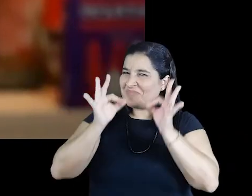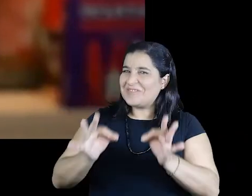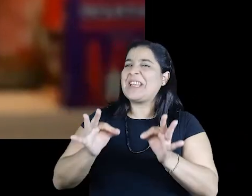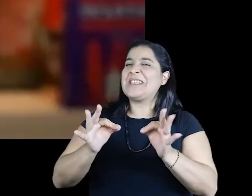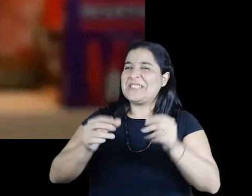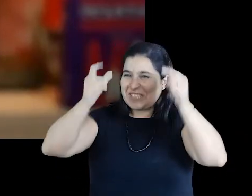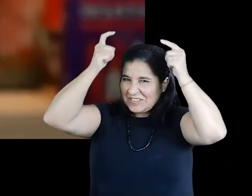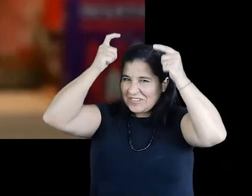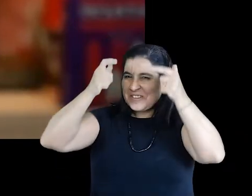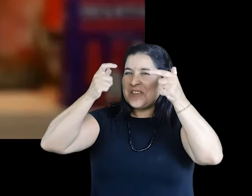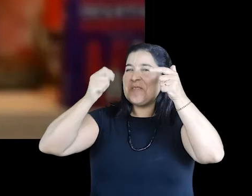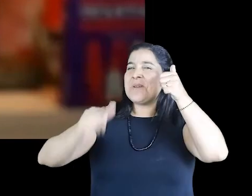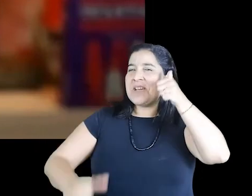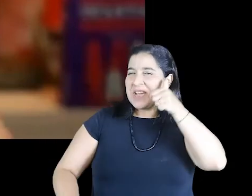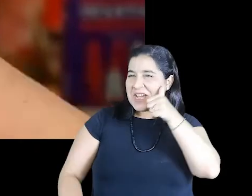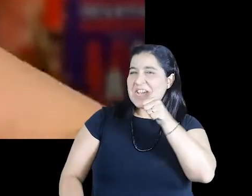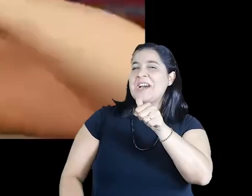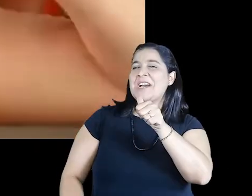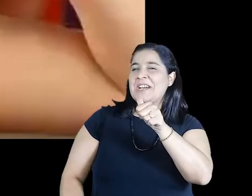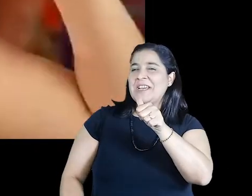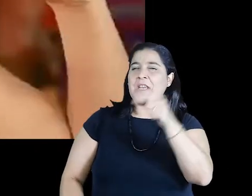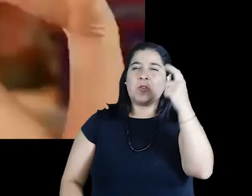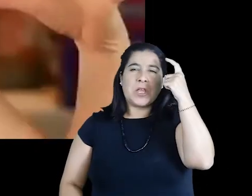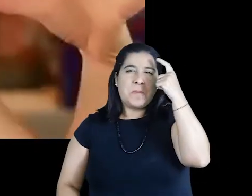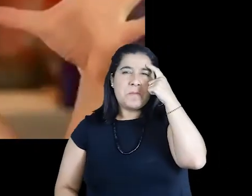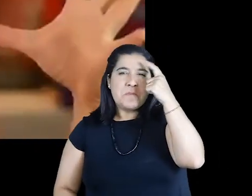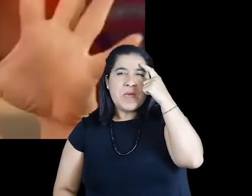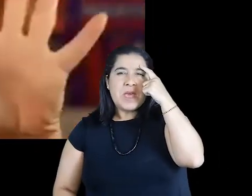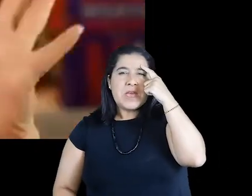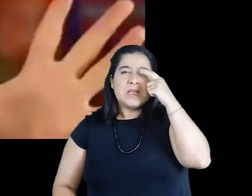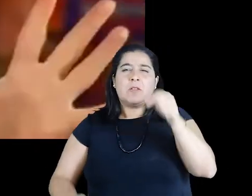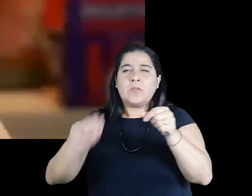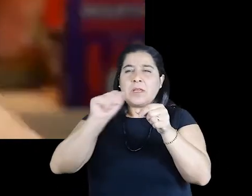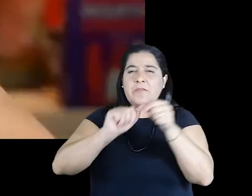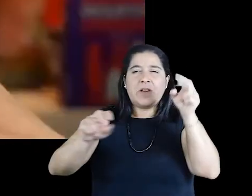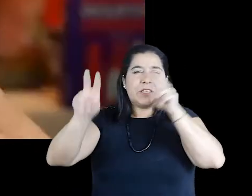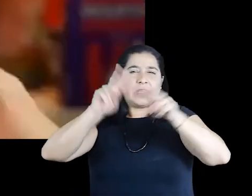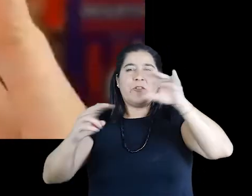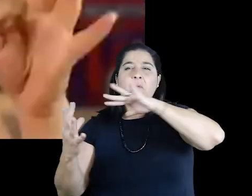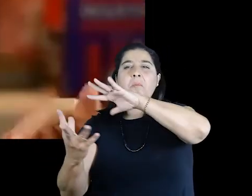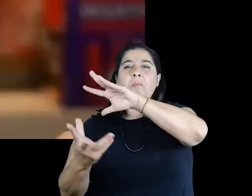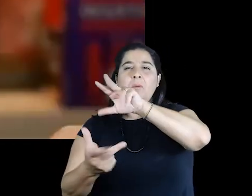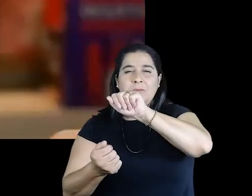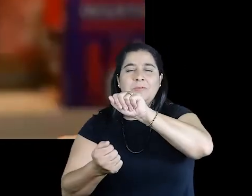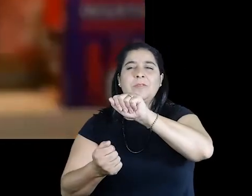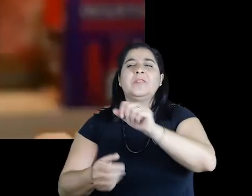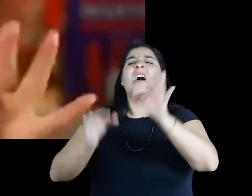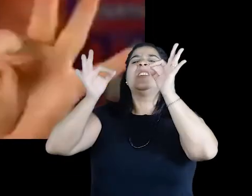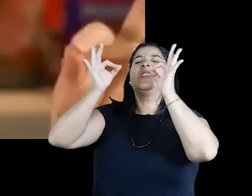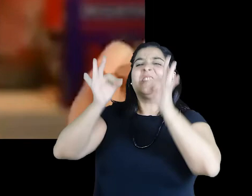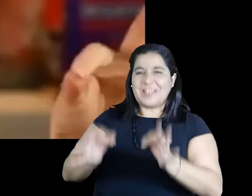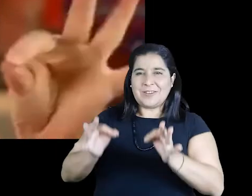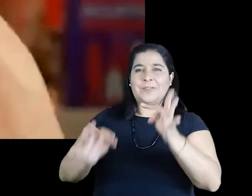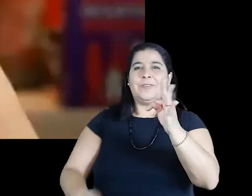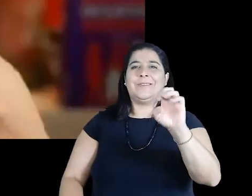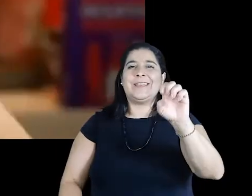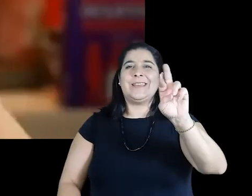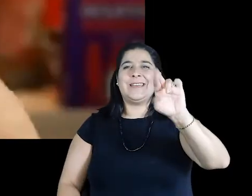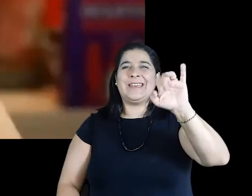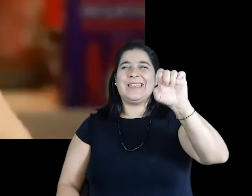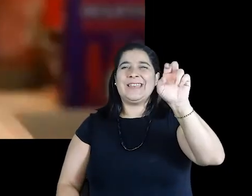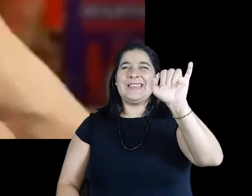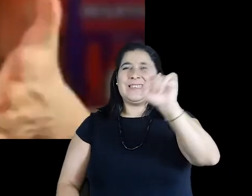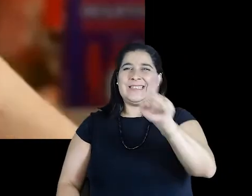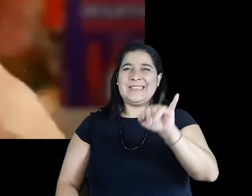certeza, ela é uma rainha no que faz, no que pensa e no modo de ver o mundo. Concordo plenamente com você, Teresita,